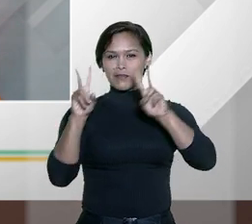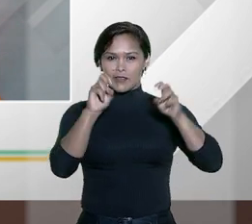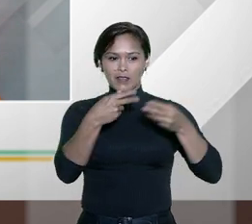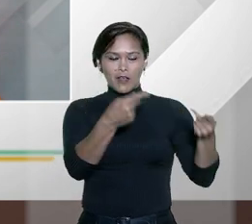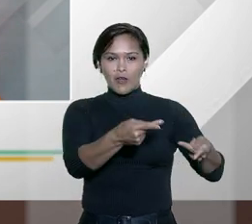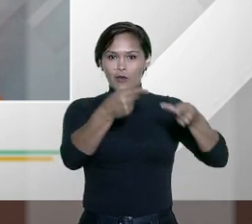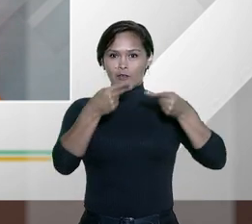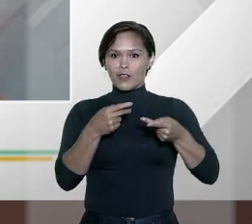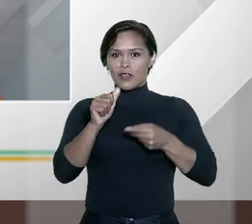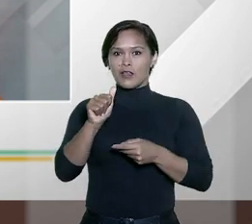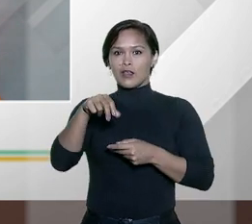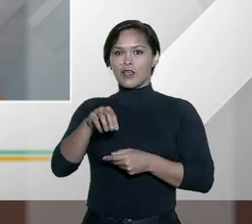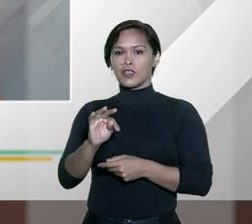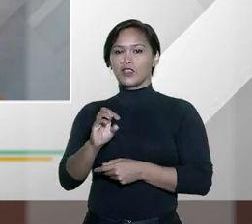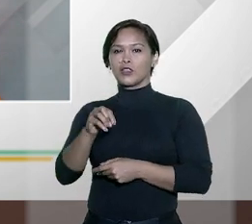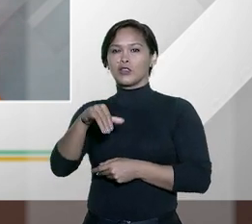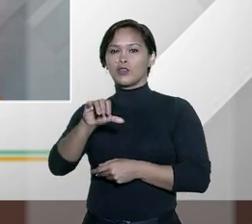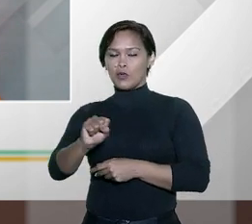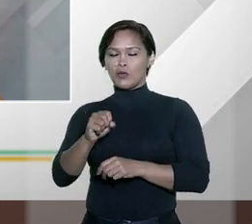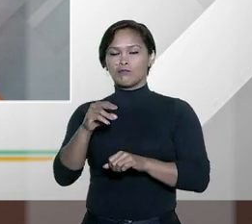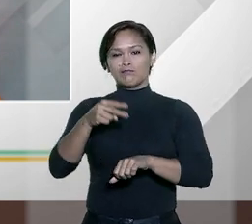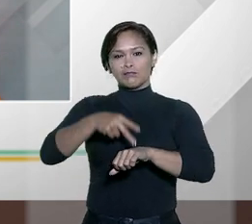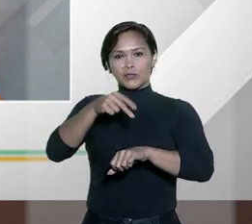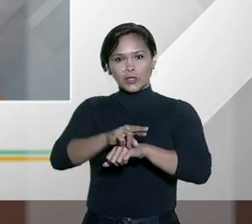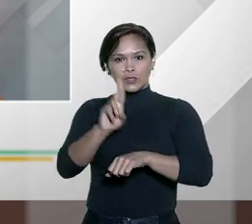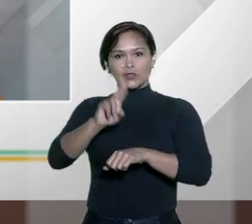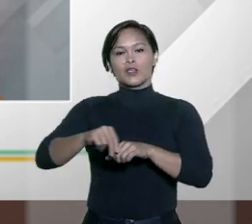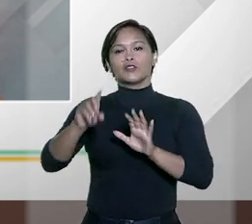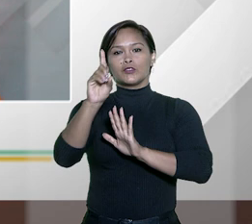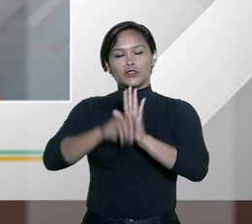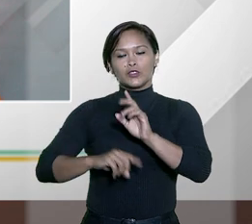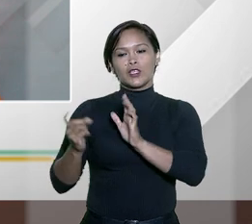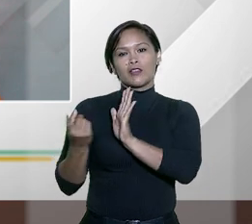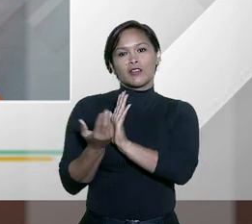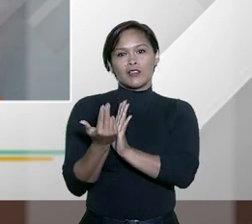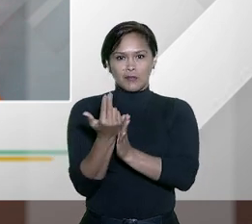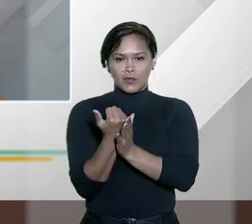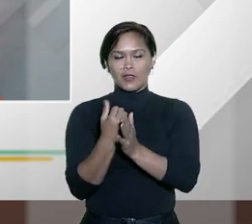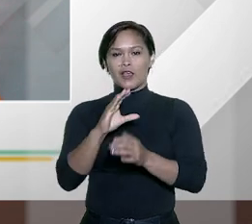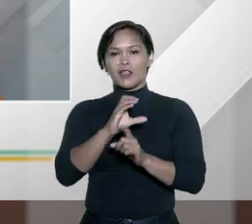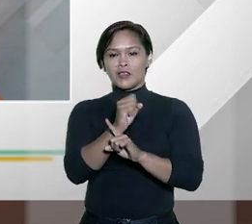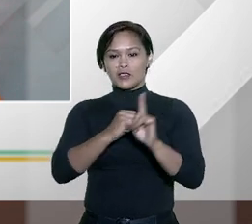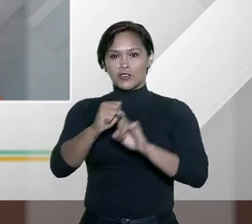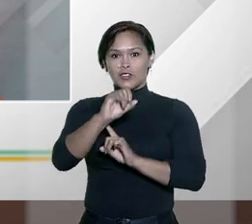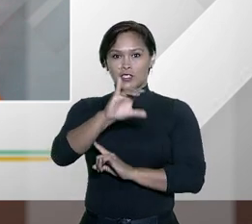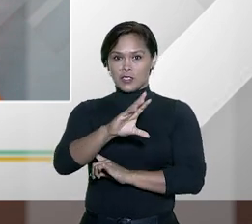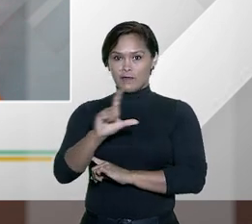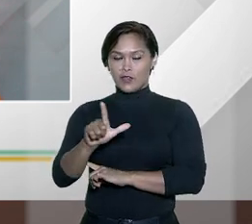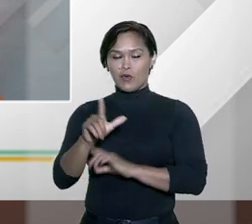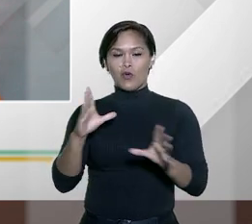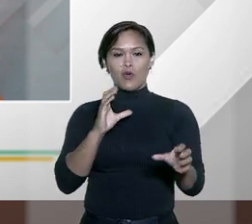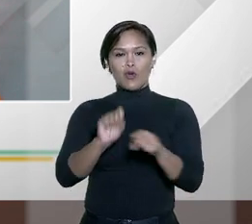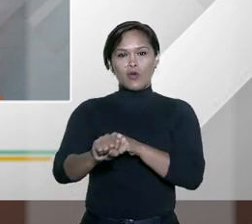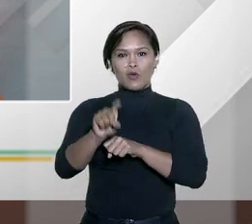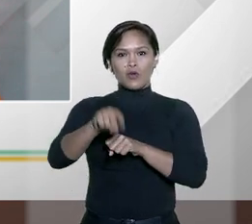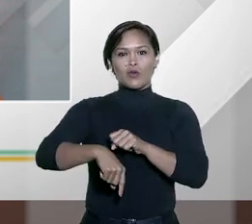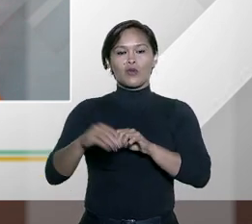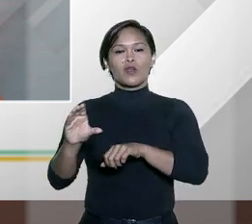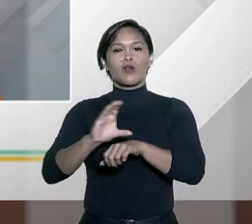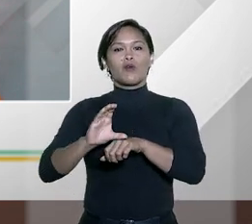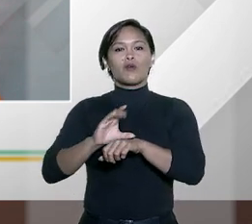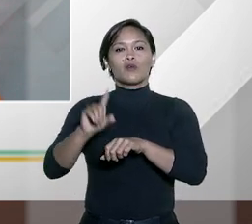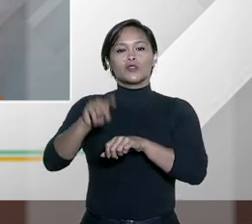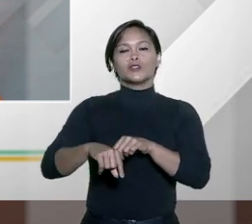tema, convidamos Antônio Antunes, pós-graduado em Direito Tributário e em Direito Civil. Concluiu o curso de Constitutional